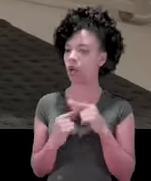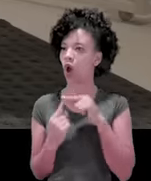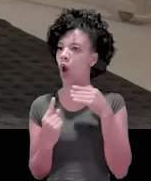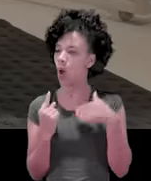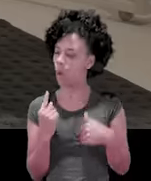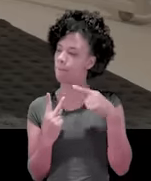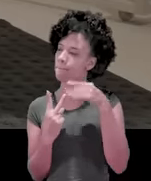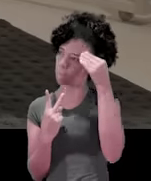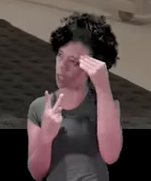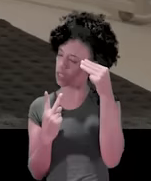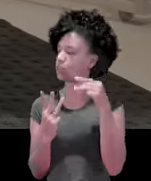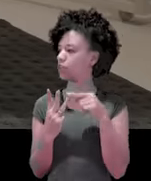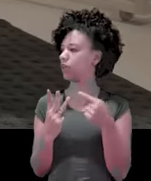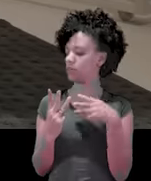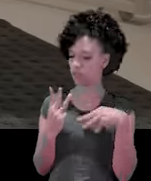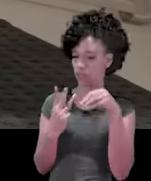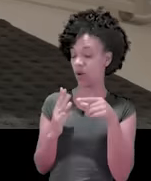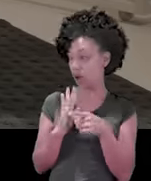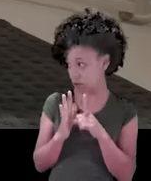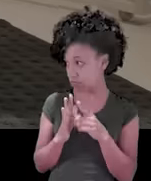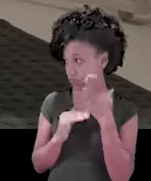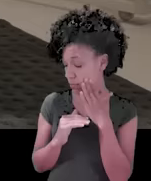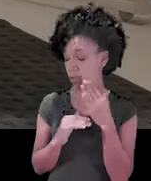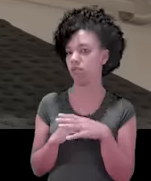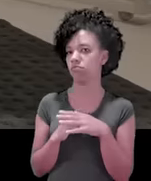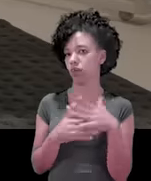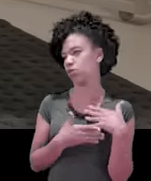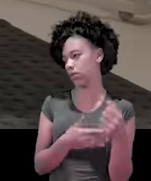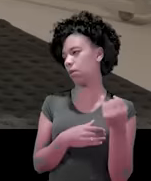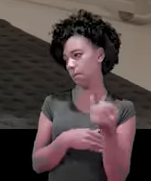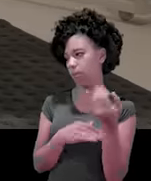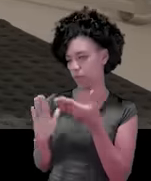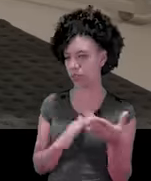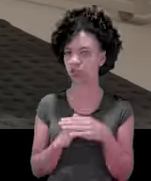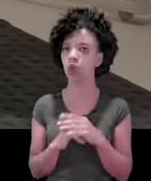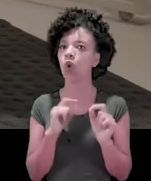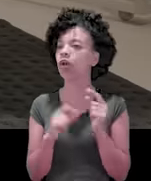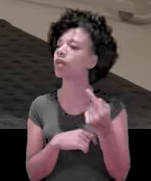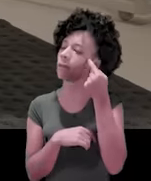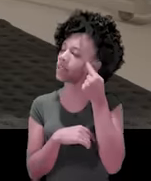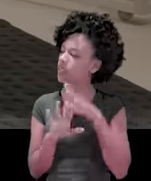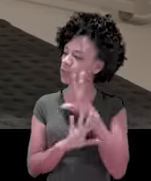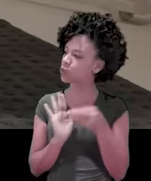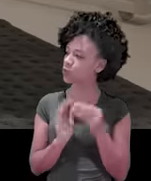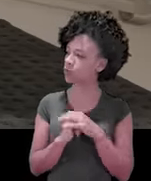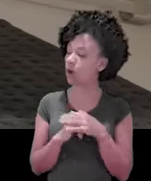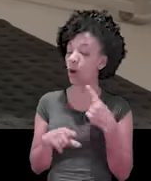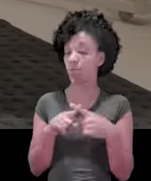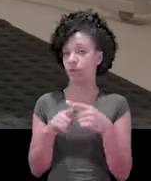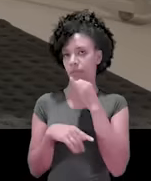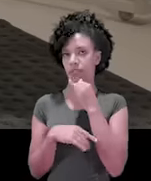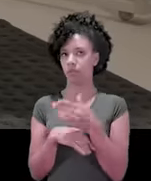muito mente espírito antes de saber da sua da sua Resgate que achou uma parte importante o que que você pensava todo dia